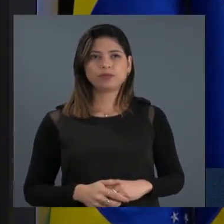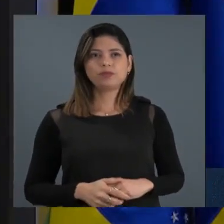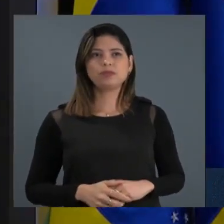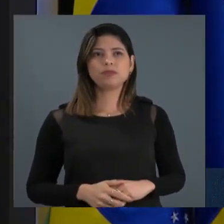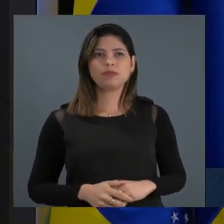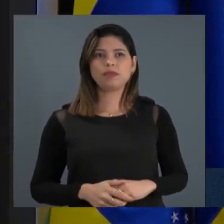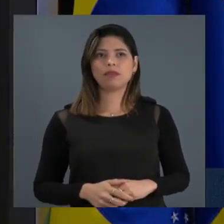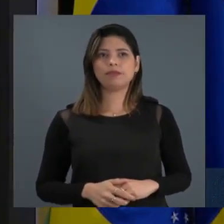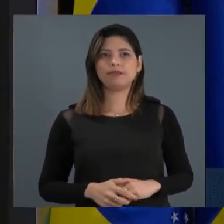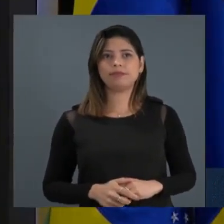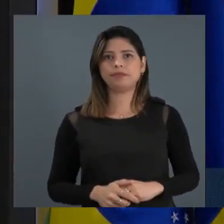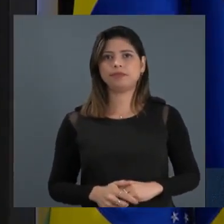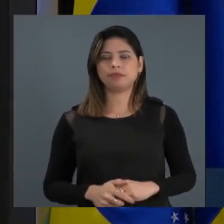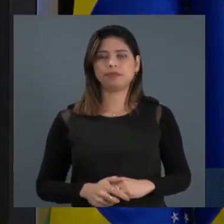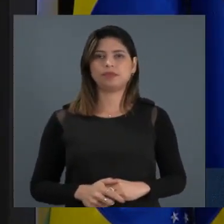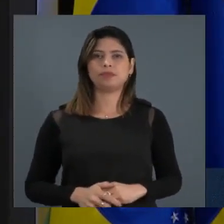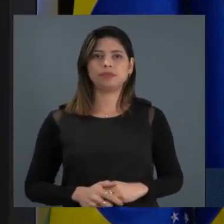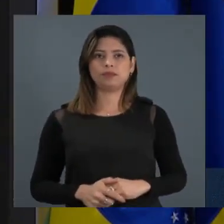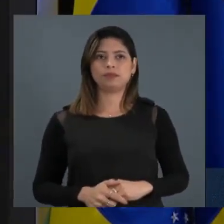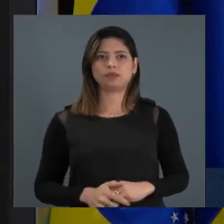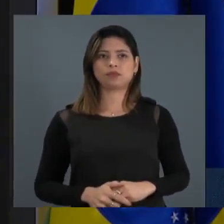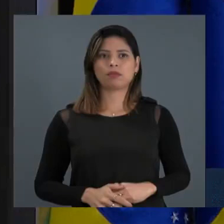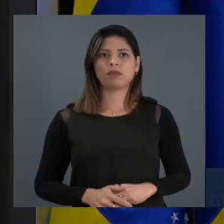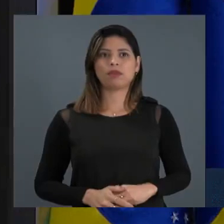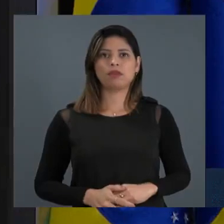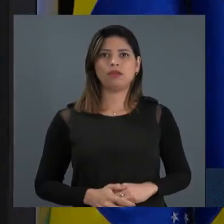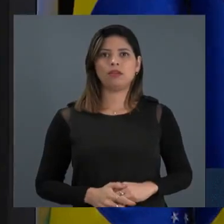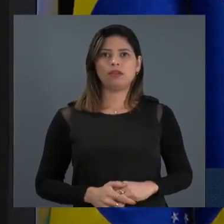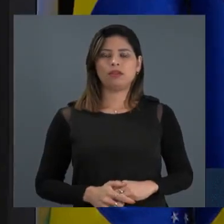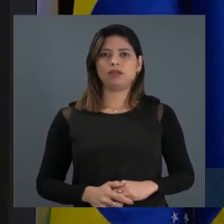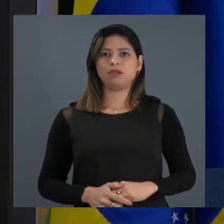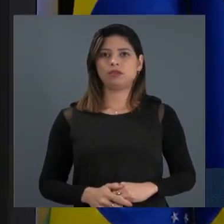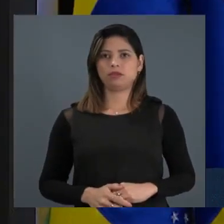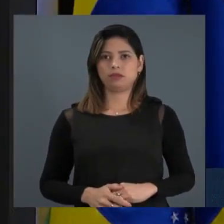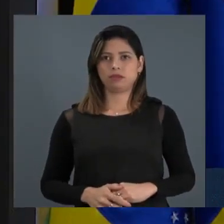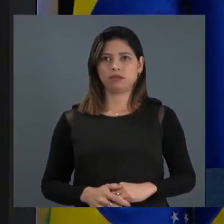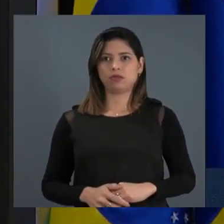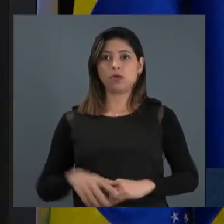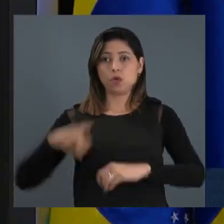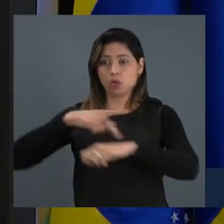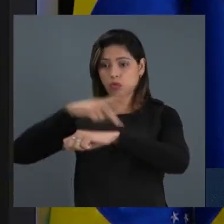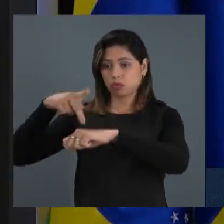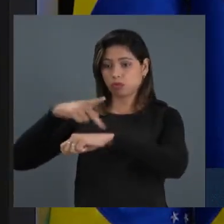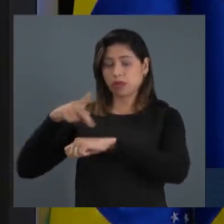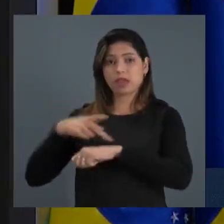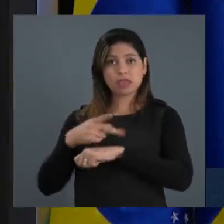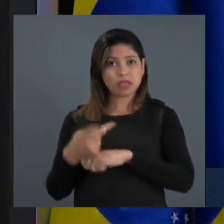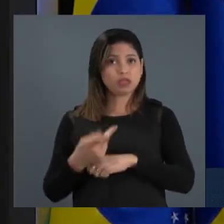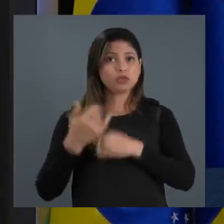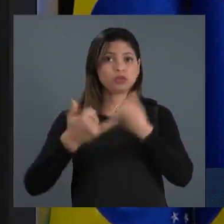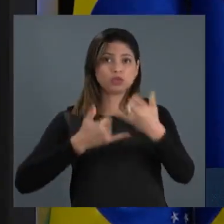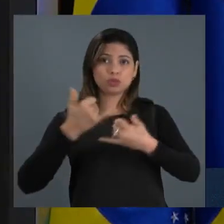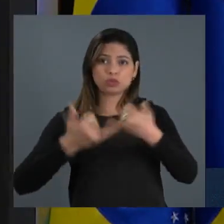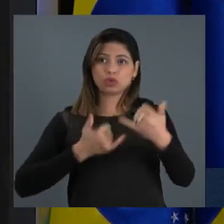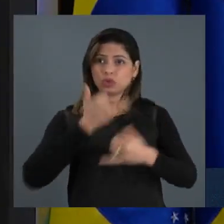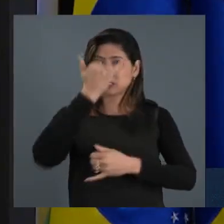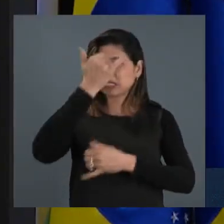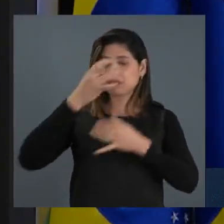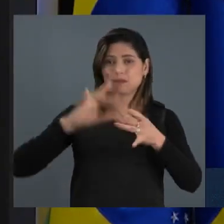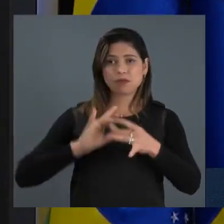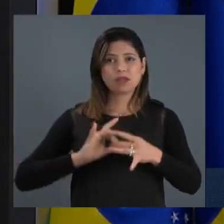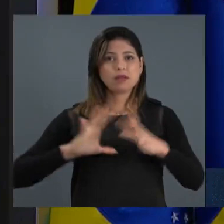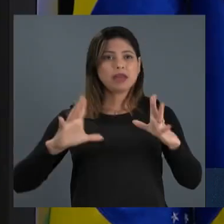Em praticamente todos os países onde o jogo já foi liberado, ocorreu um aumento de taxas de